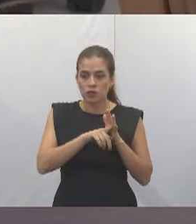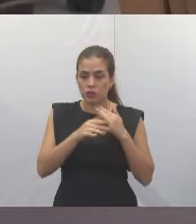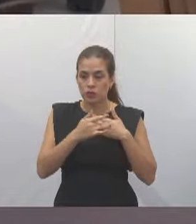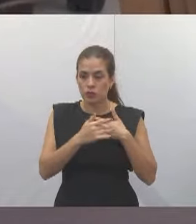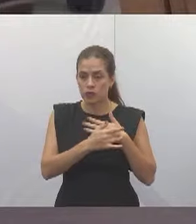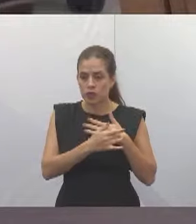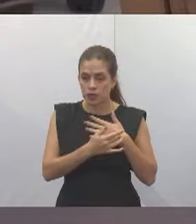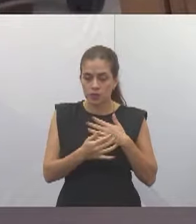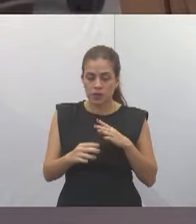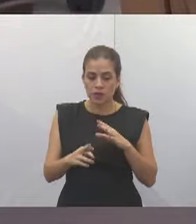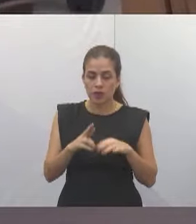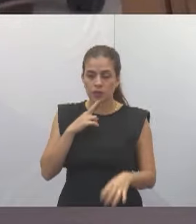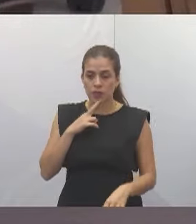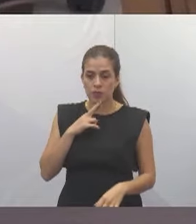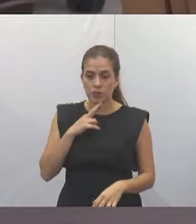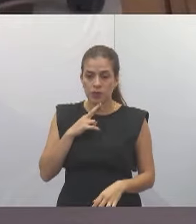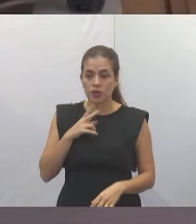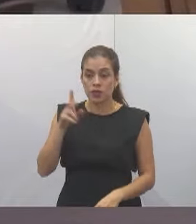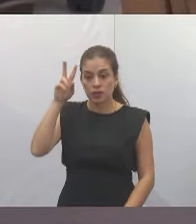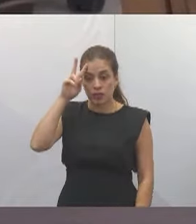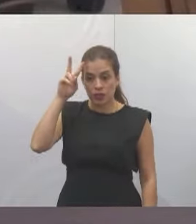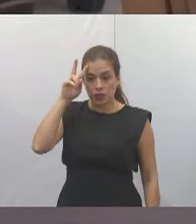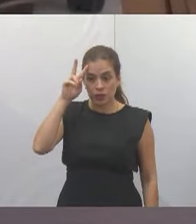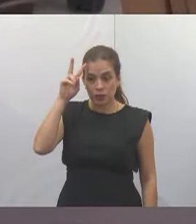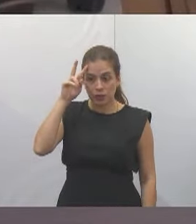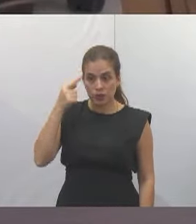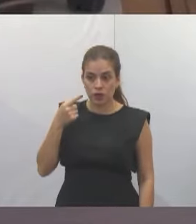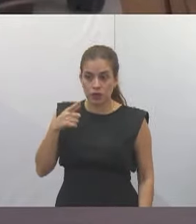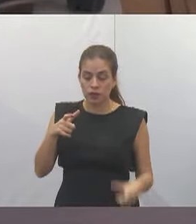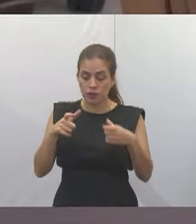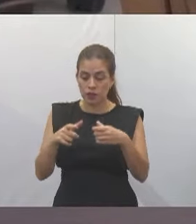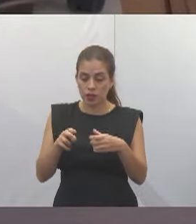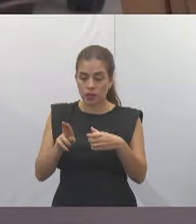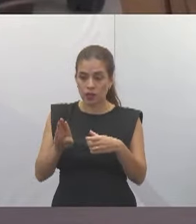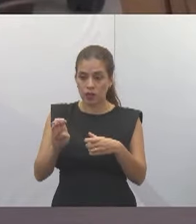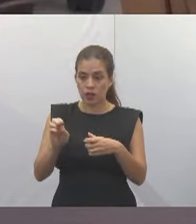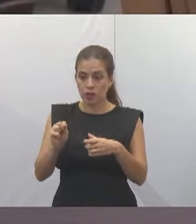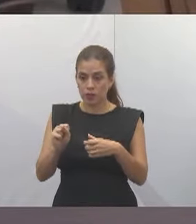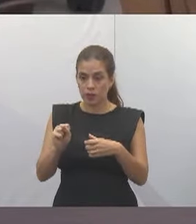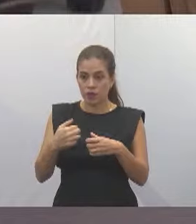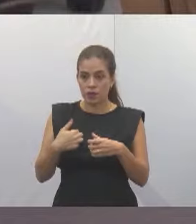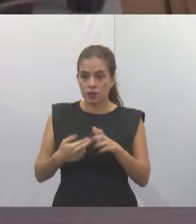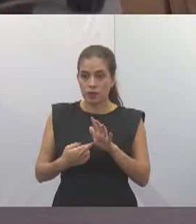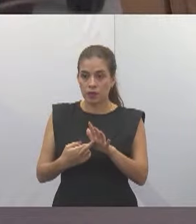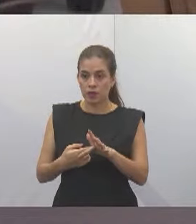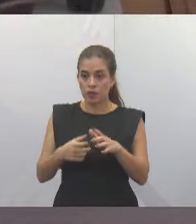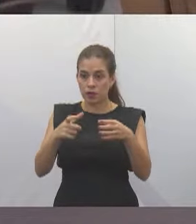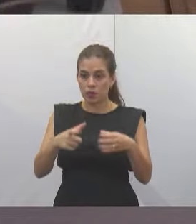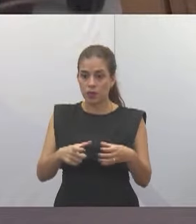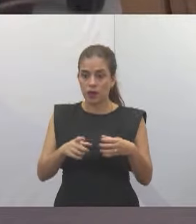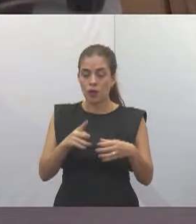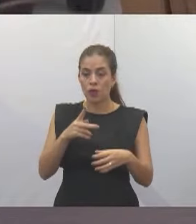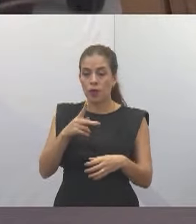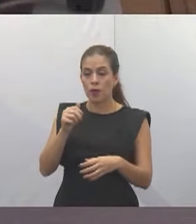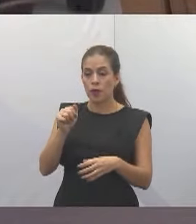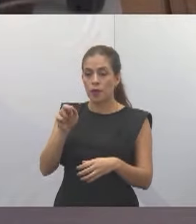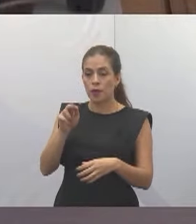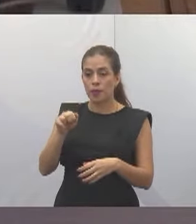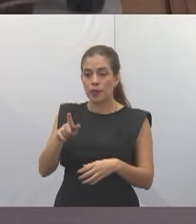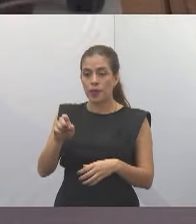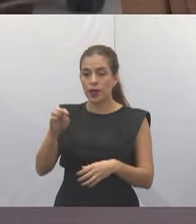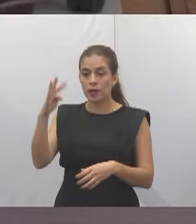que ela me disse. Na segunda-feira, me dirigi à UBS, que é a minha referência, é o Parque Brasil.